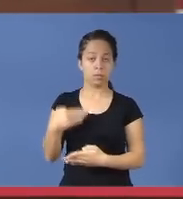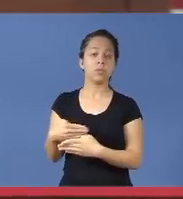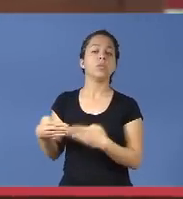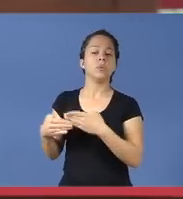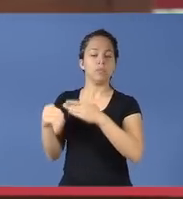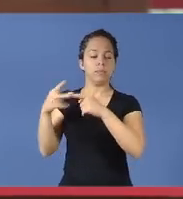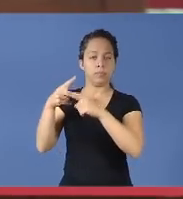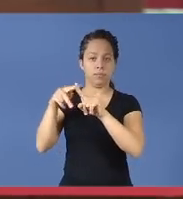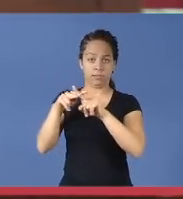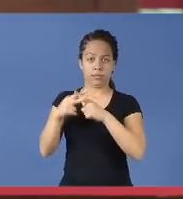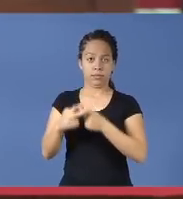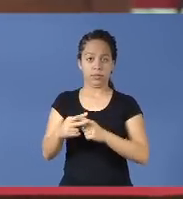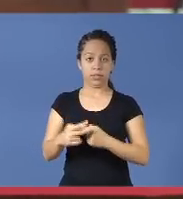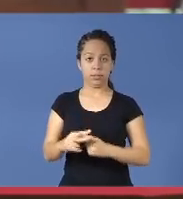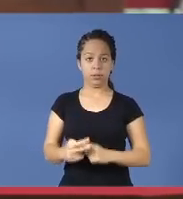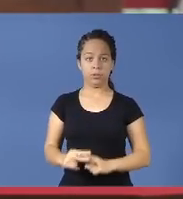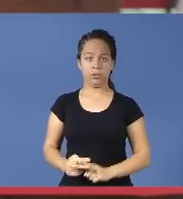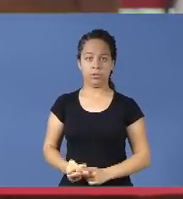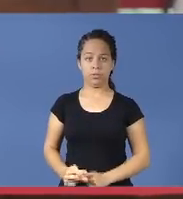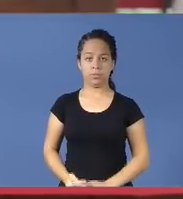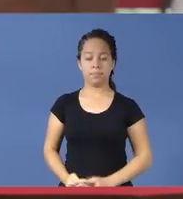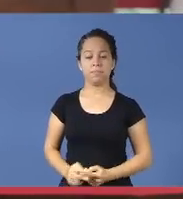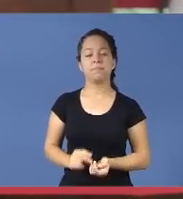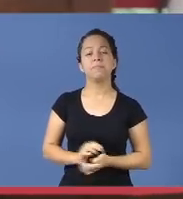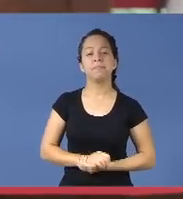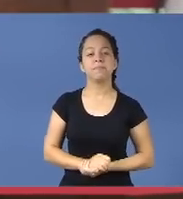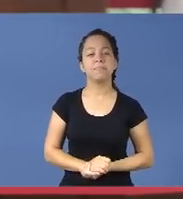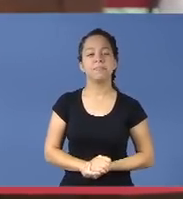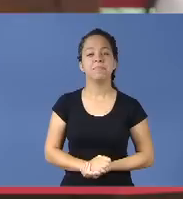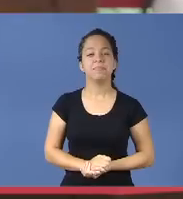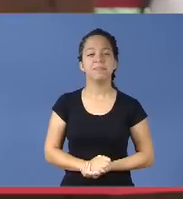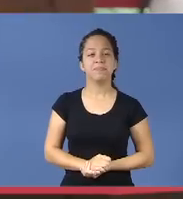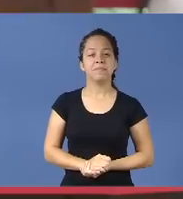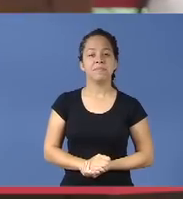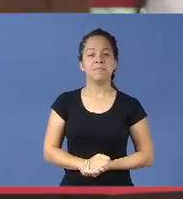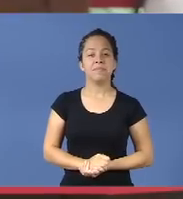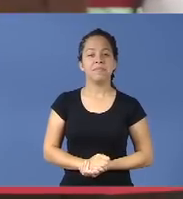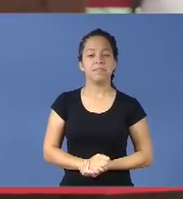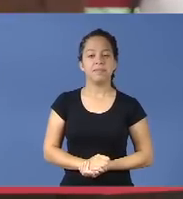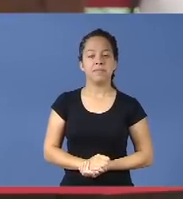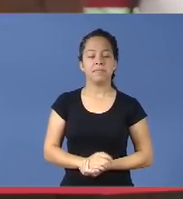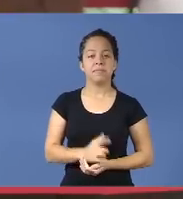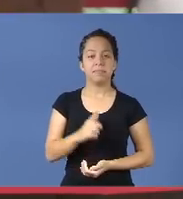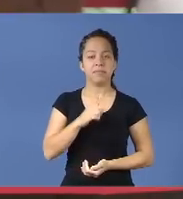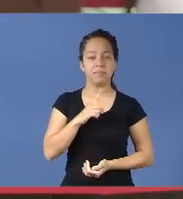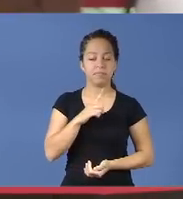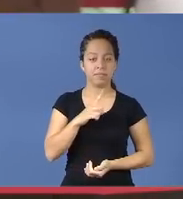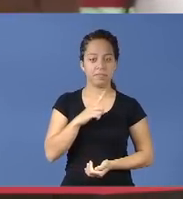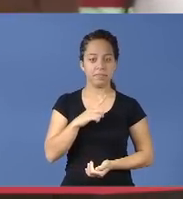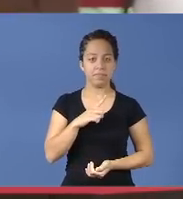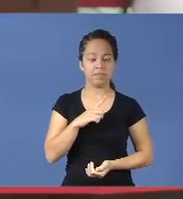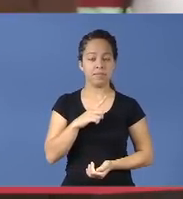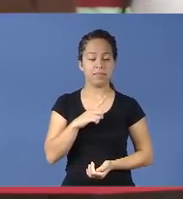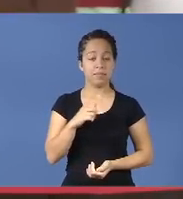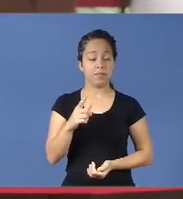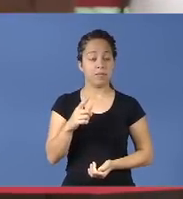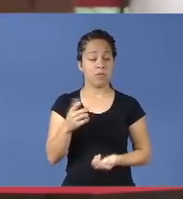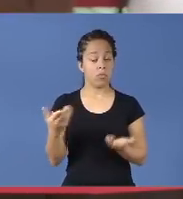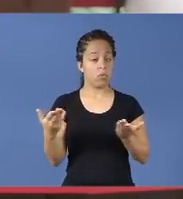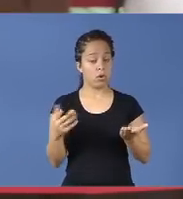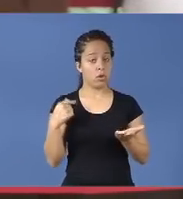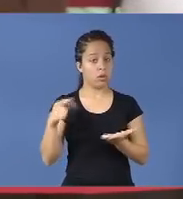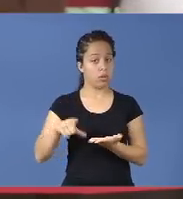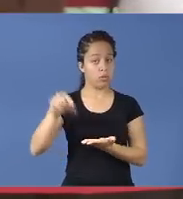muros. Isso. Né? A irmã achou o texto e eu quero saber dos irmãos. São vários, mas nós separamos esse